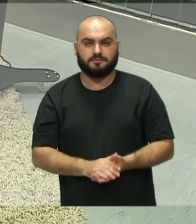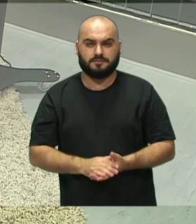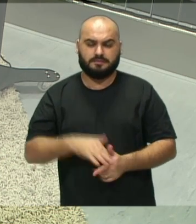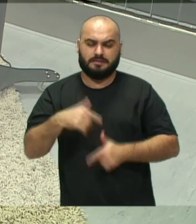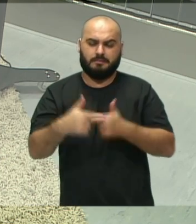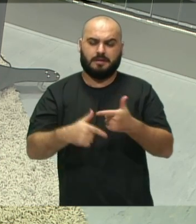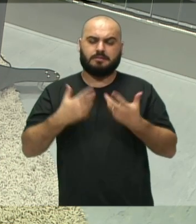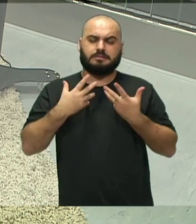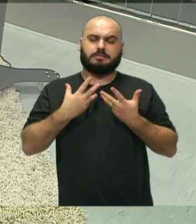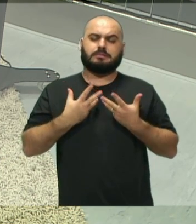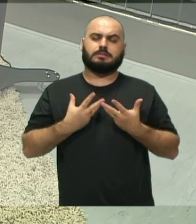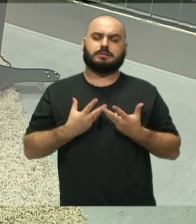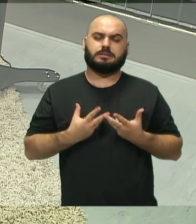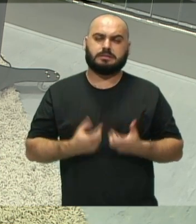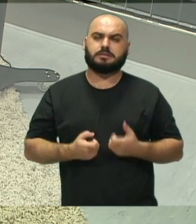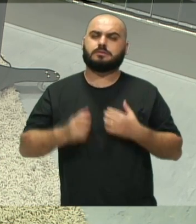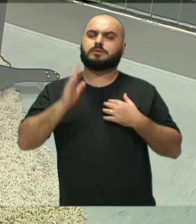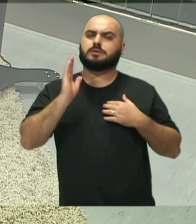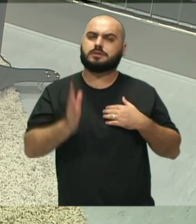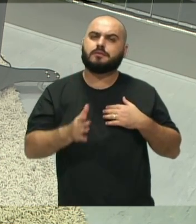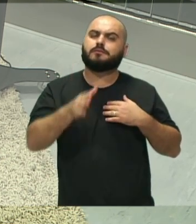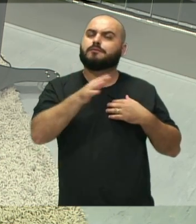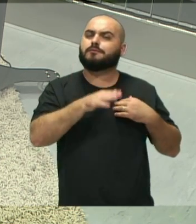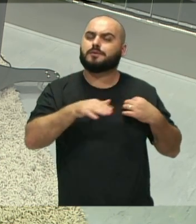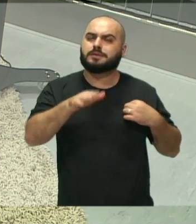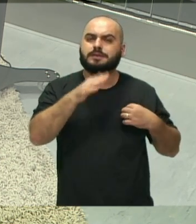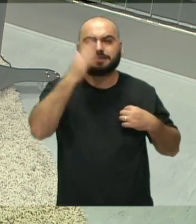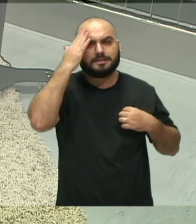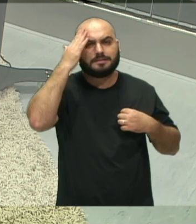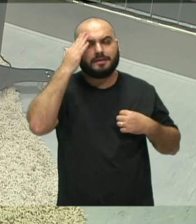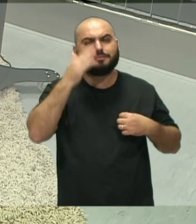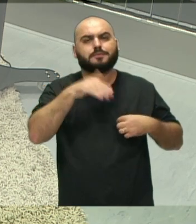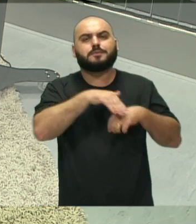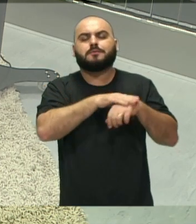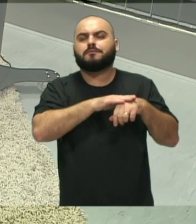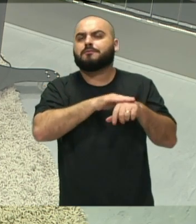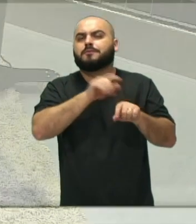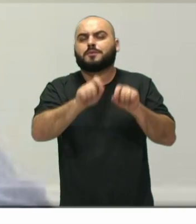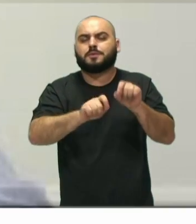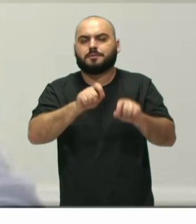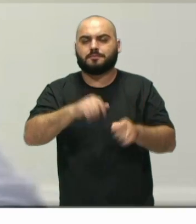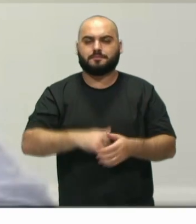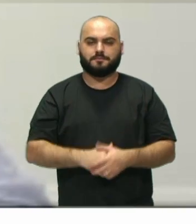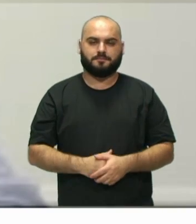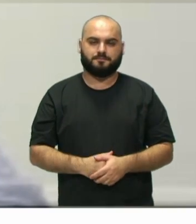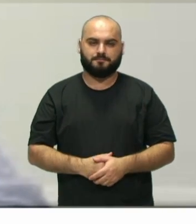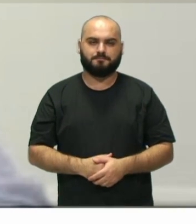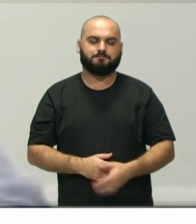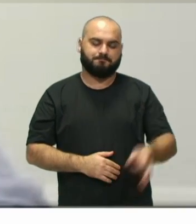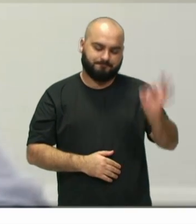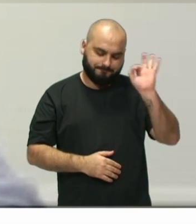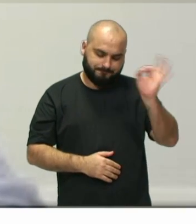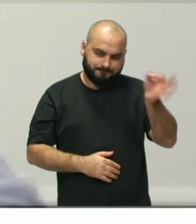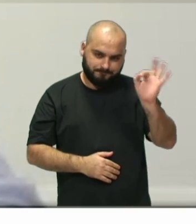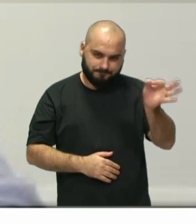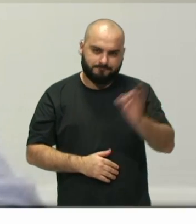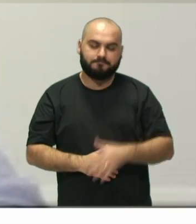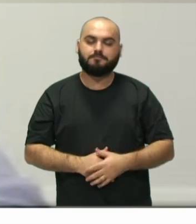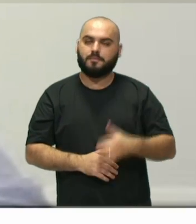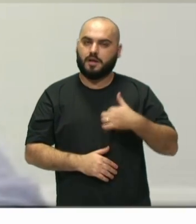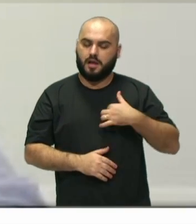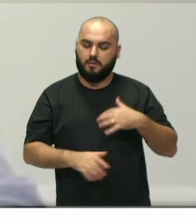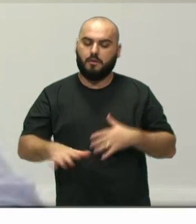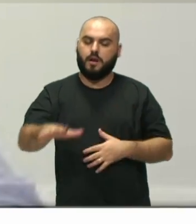físico e mental? O que o senhor tem ouvido nessas conversas? Exatamente. Eu venho da área da